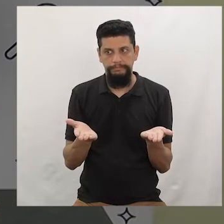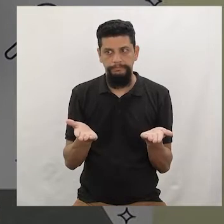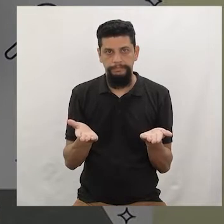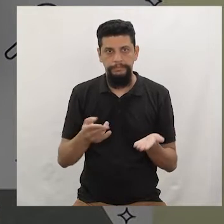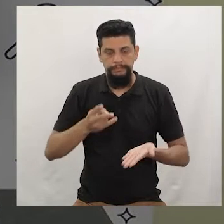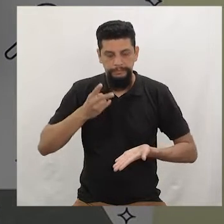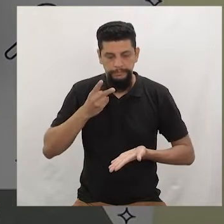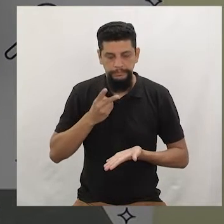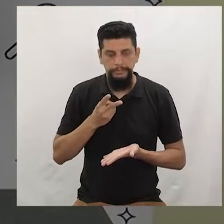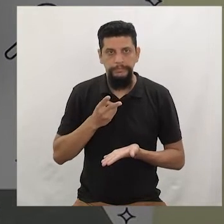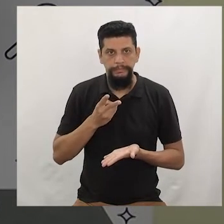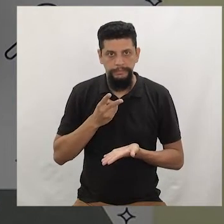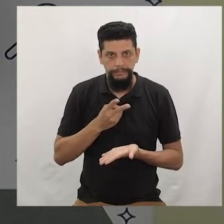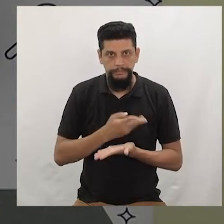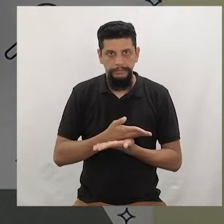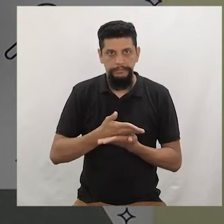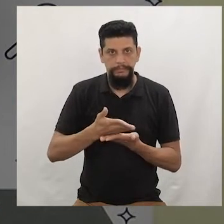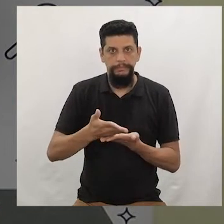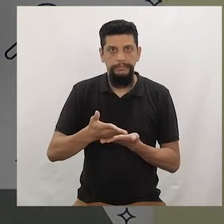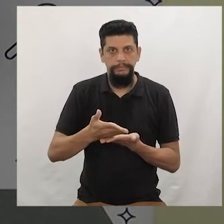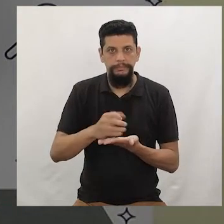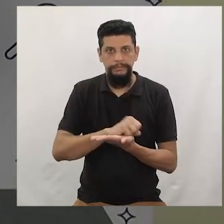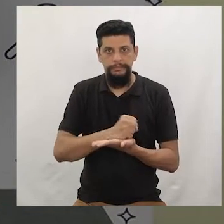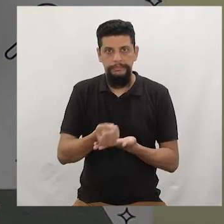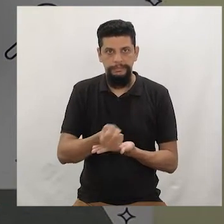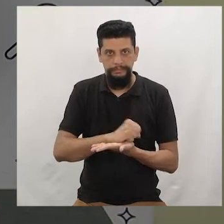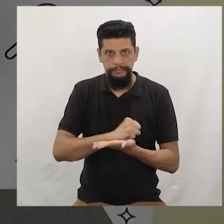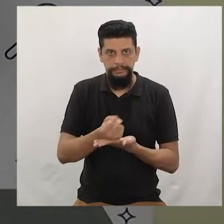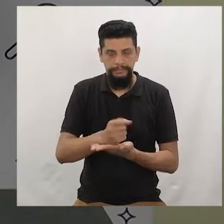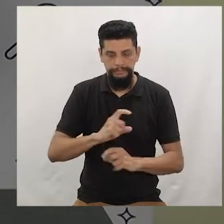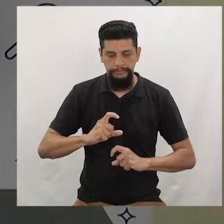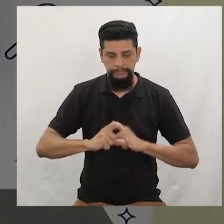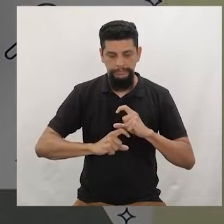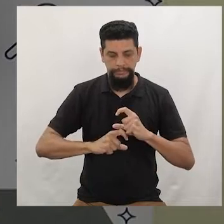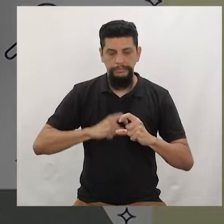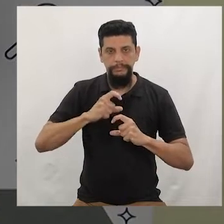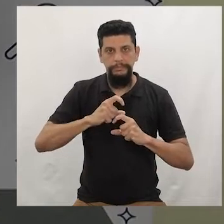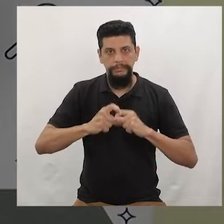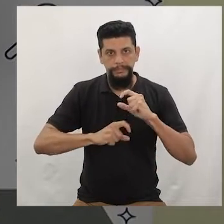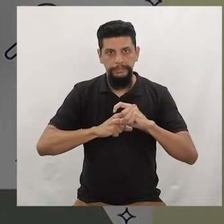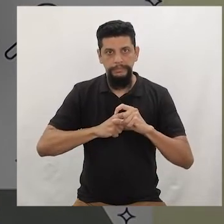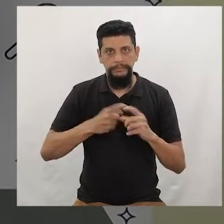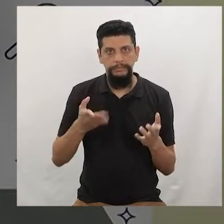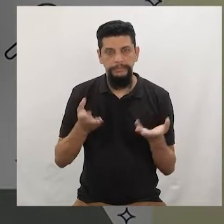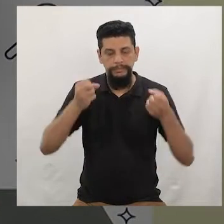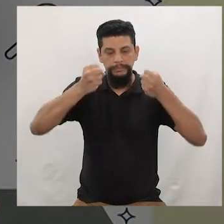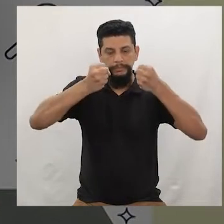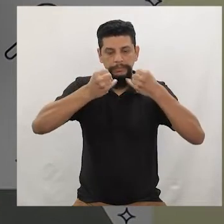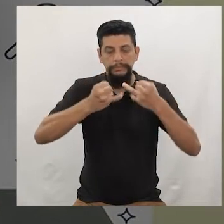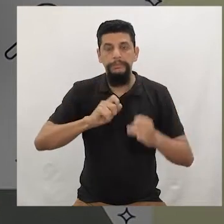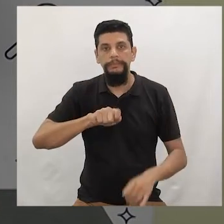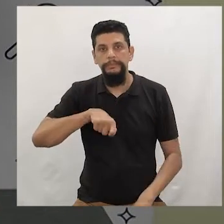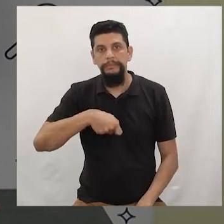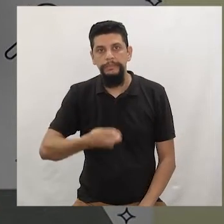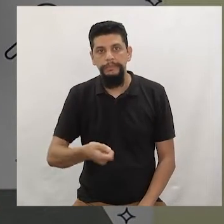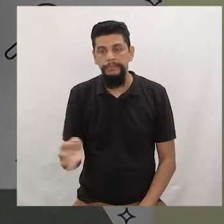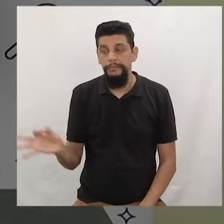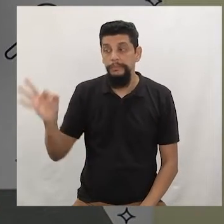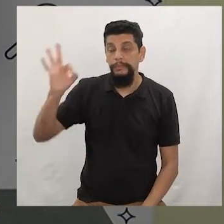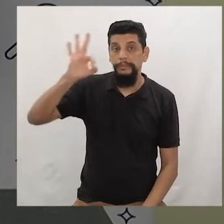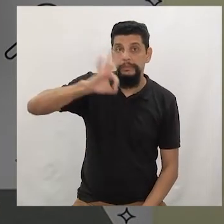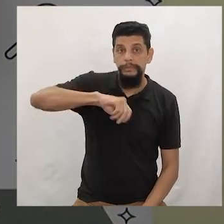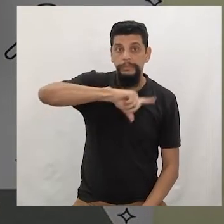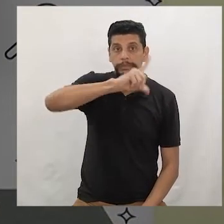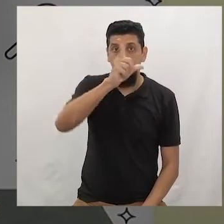nós darmos início ao jogo do dominó, que vai falar também sobre